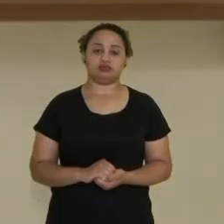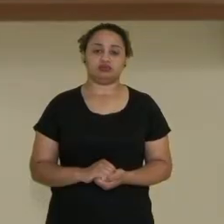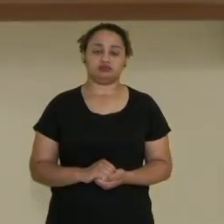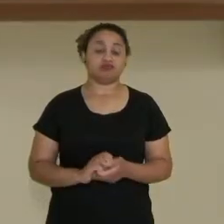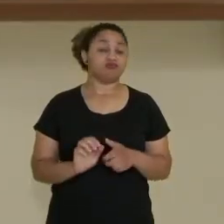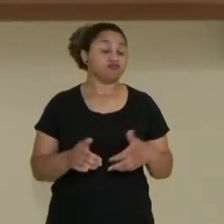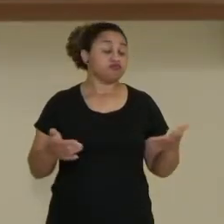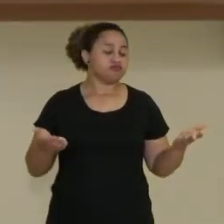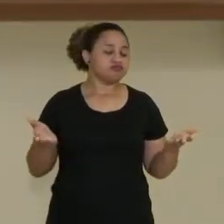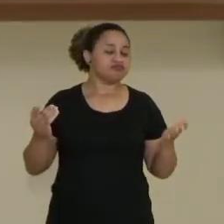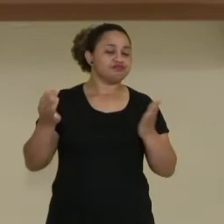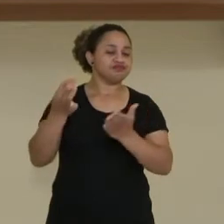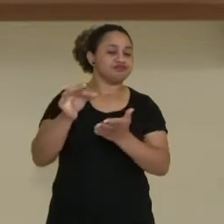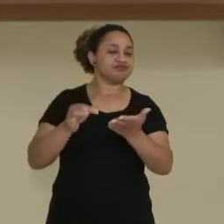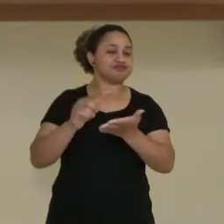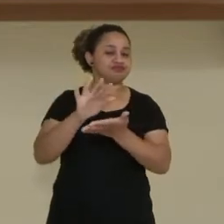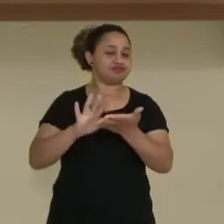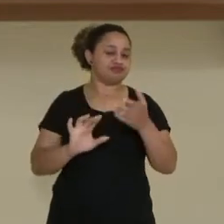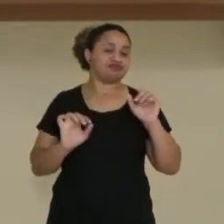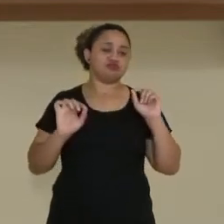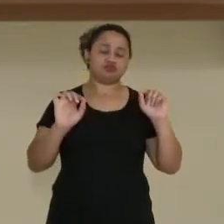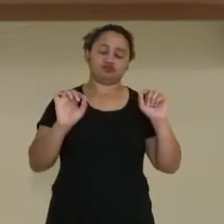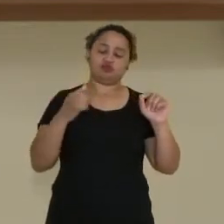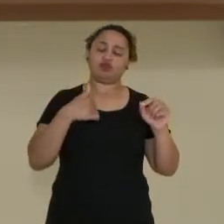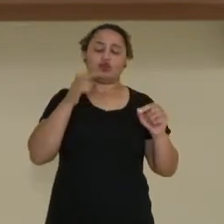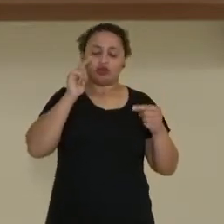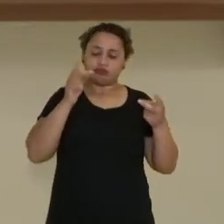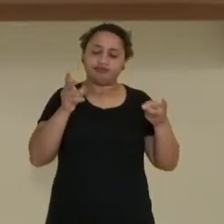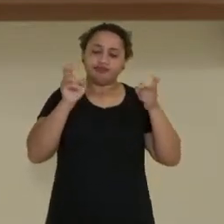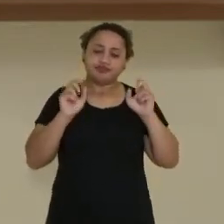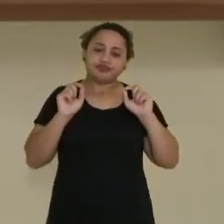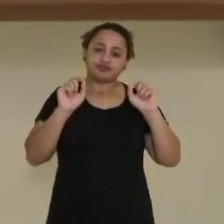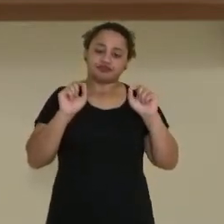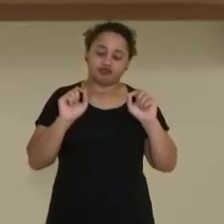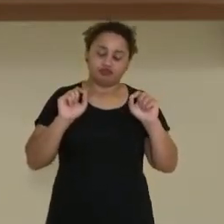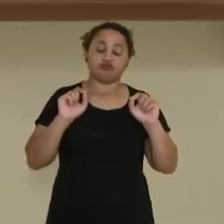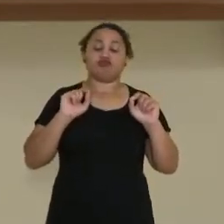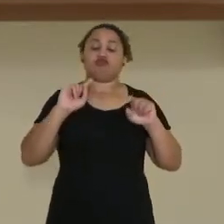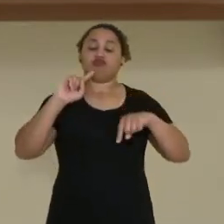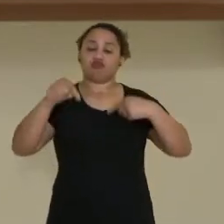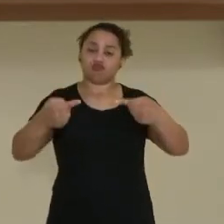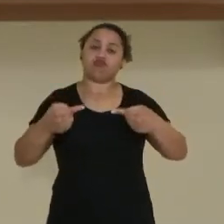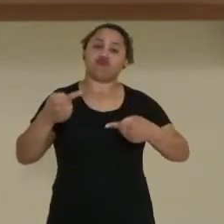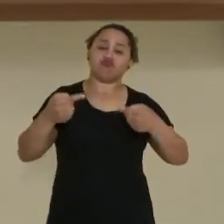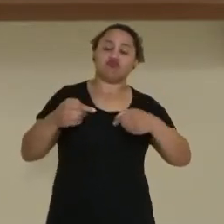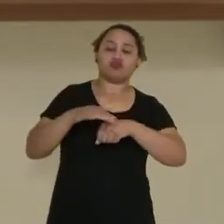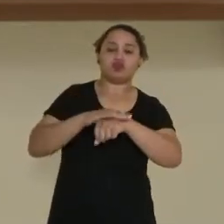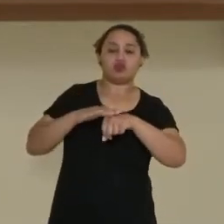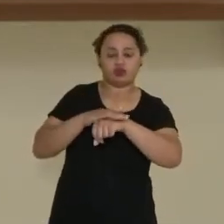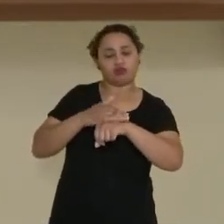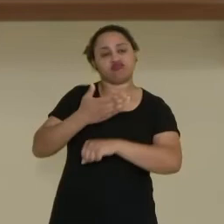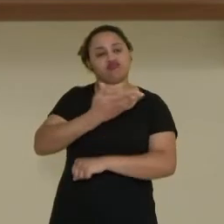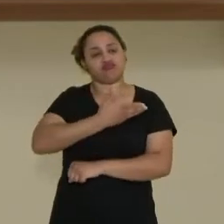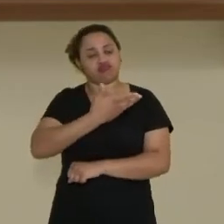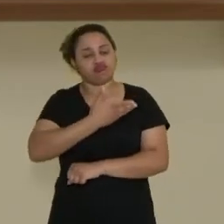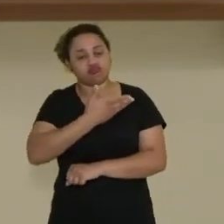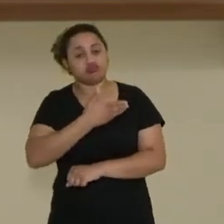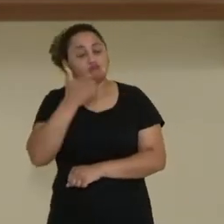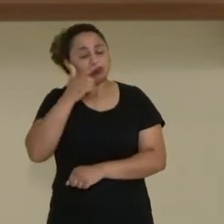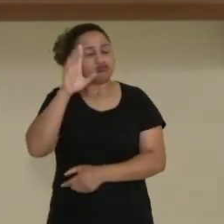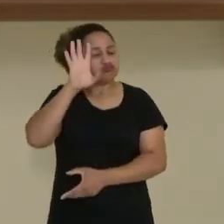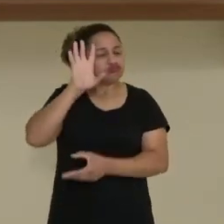voltei a gabaritar contigo a questão. Então, o que a gente percebe aqui? Que após discutir com o colega, né, e chegar